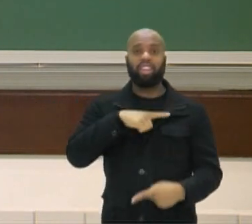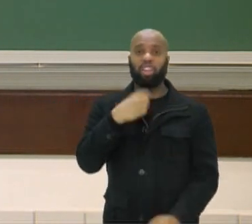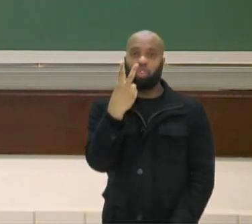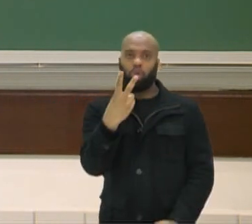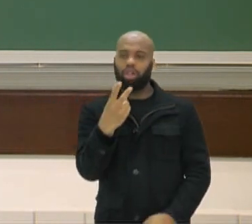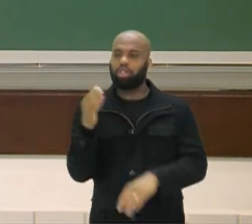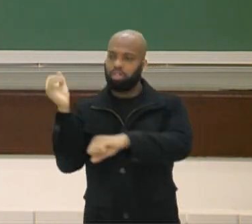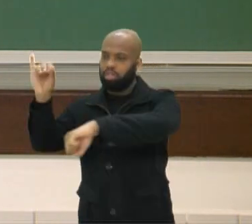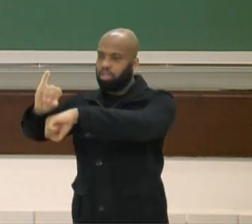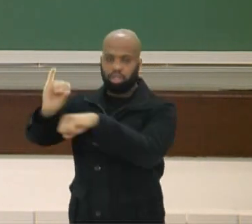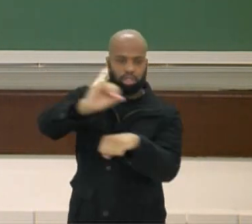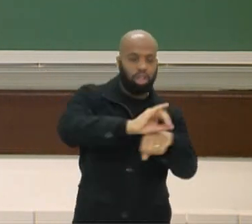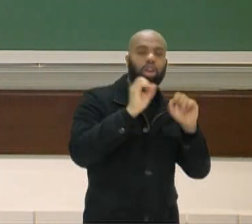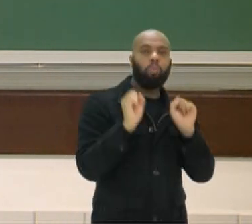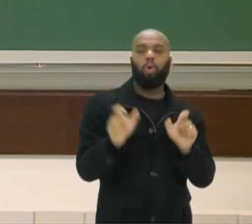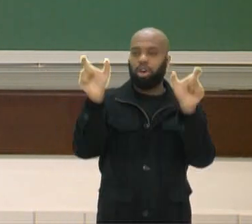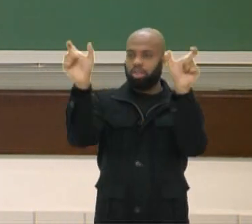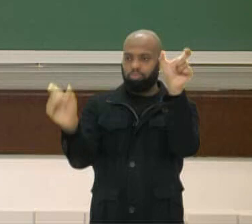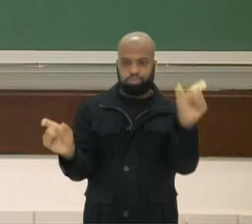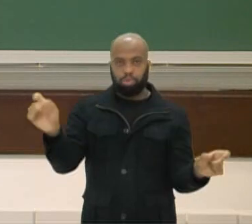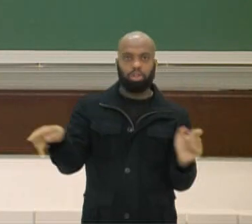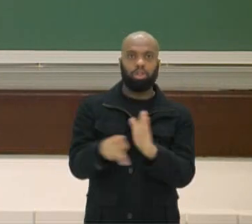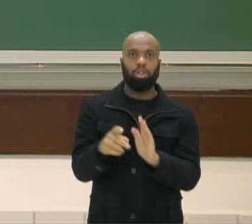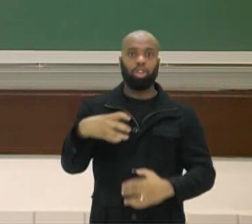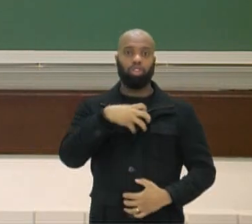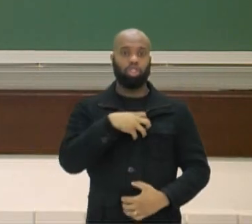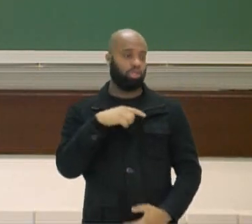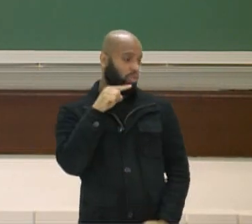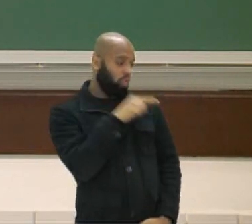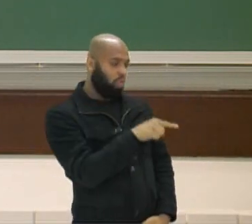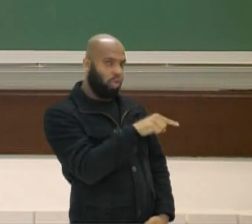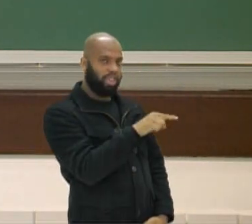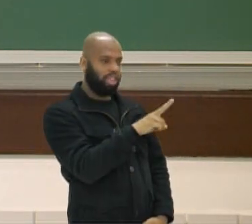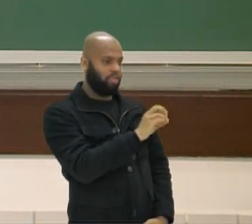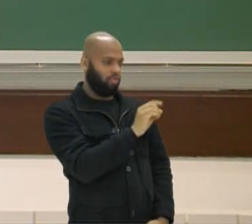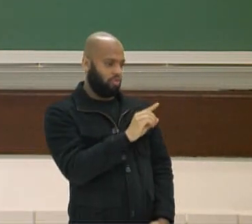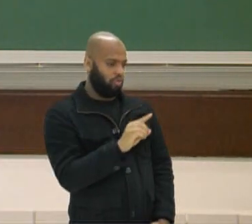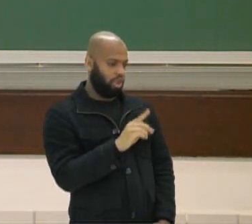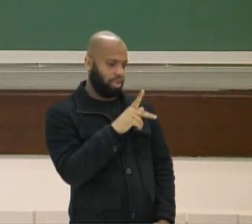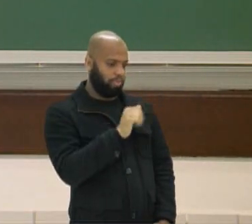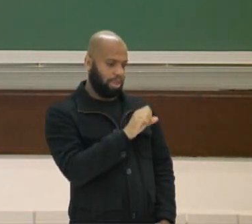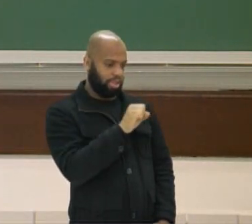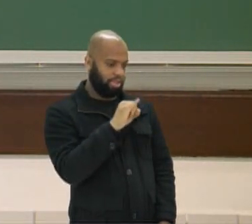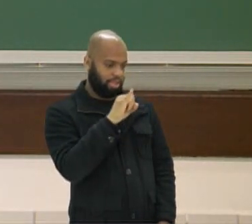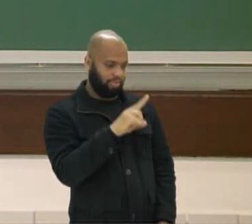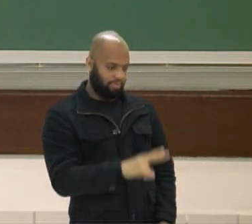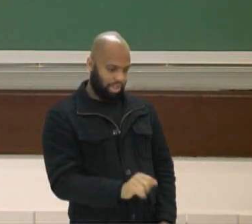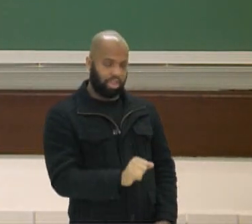eles podem ser o sujeito da voz passiva. Reparem bem aqui comigo, olha só.